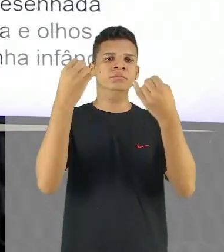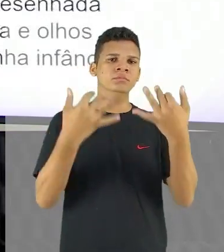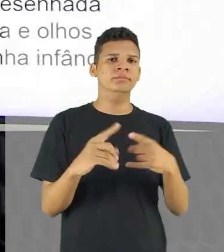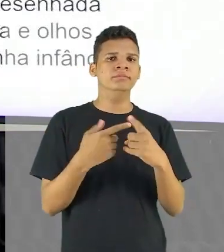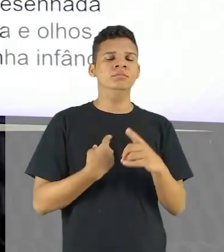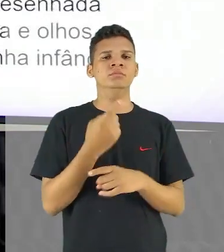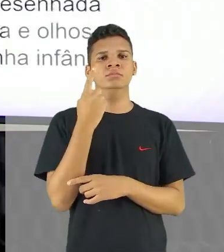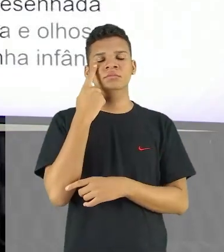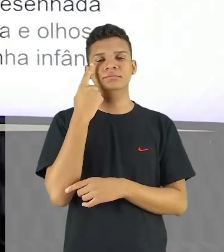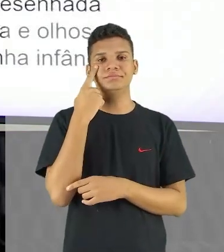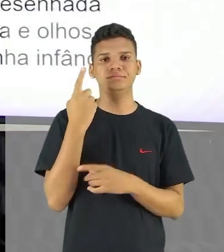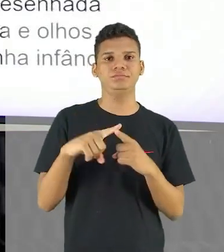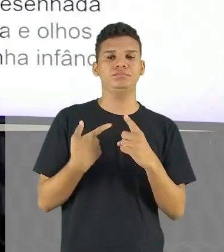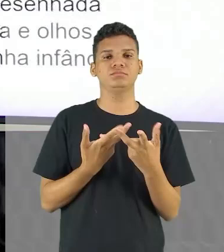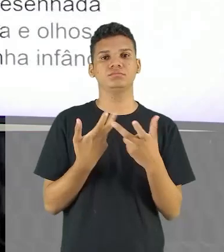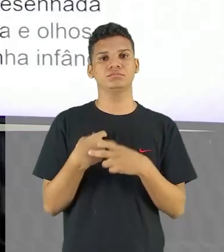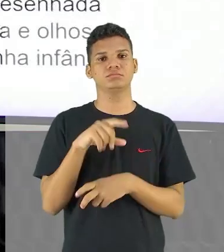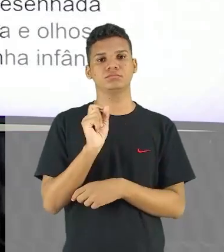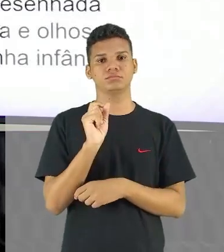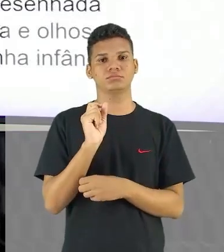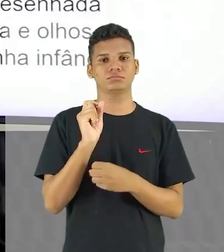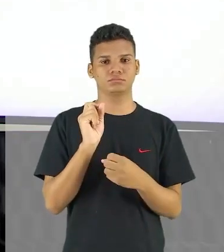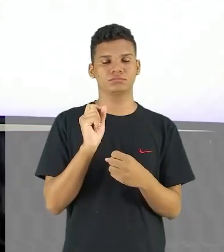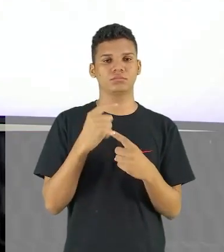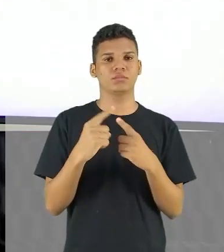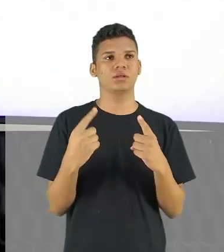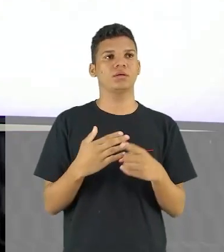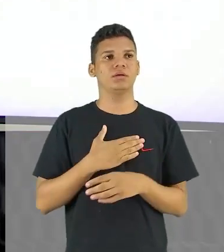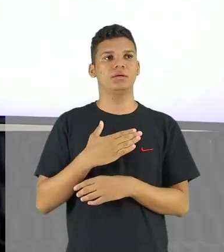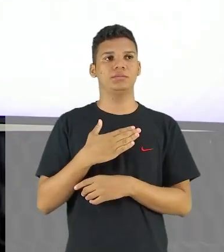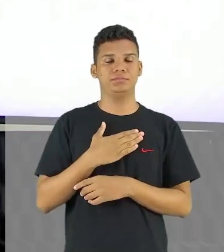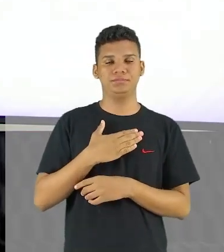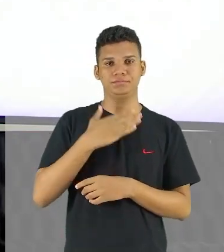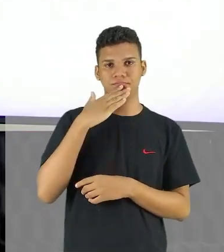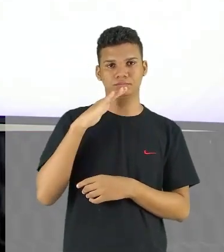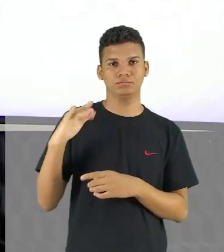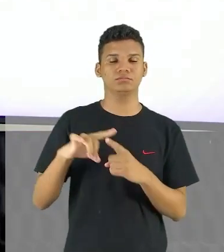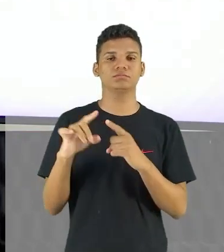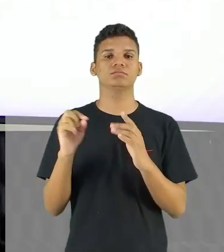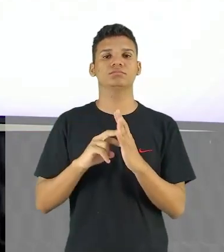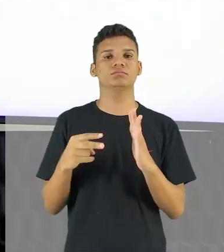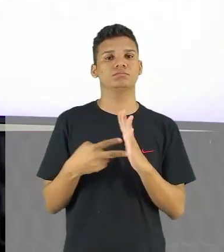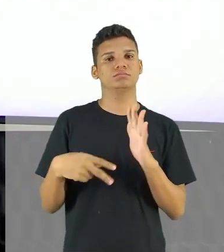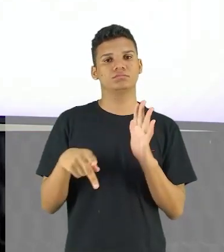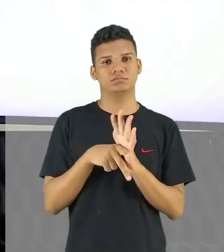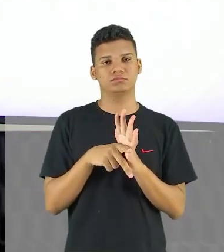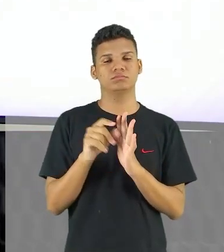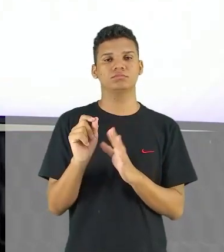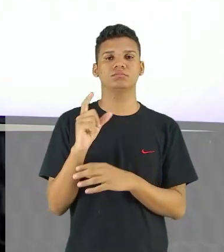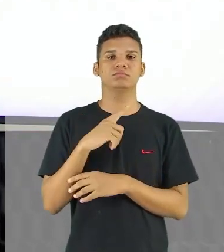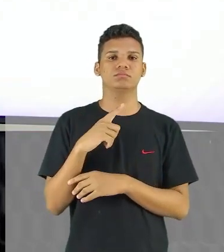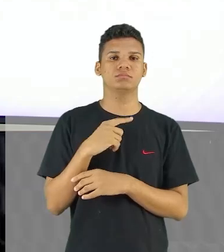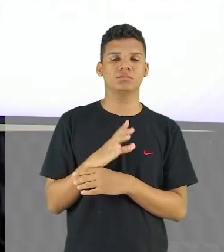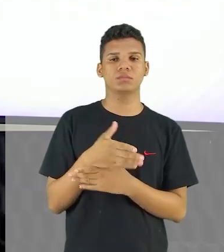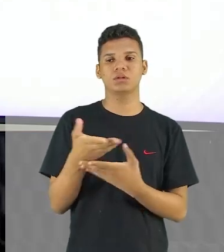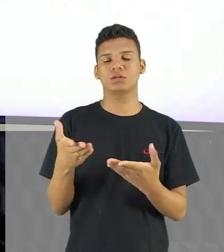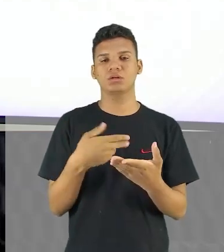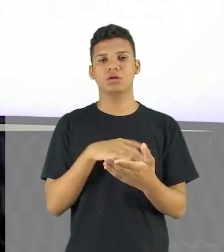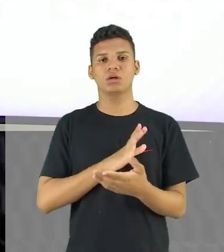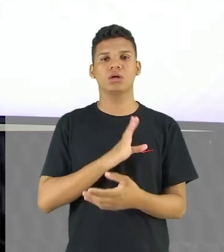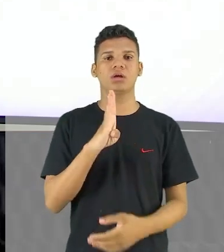olhos de aço, e vejo nessa figura de minha infância o símbolo da burguesia diante da qual